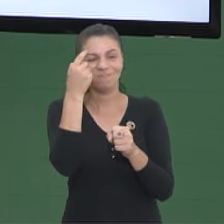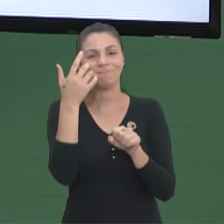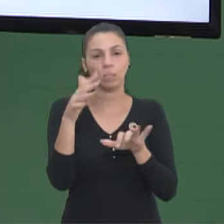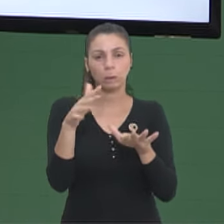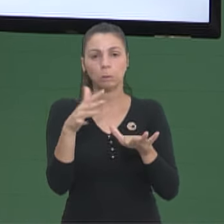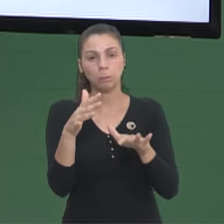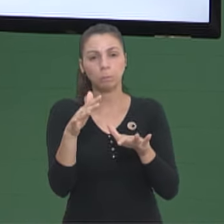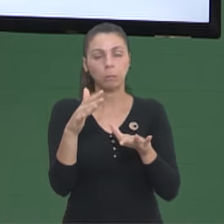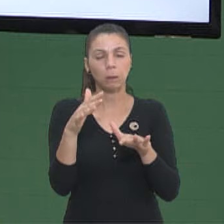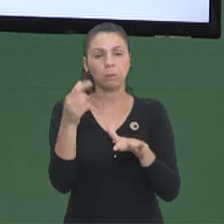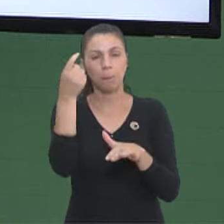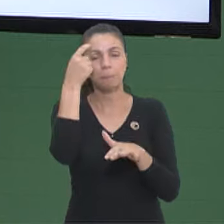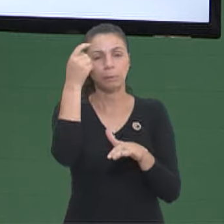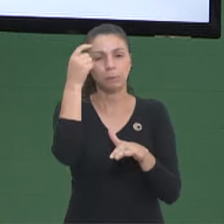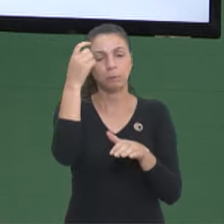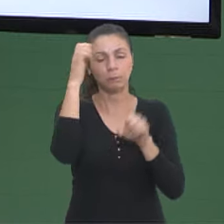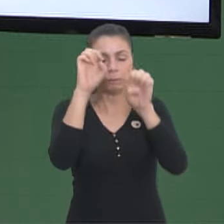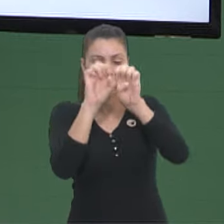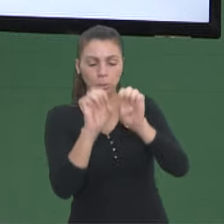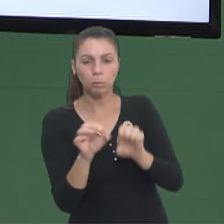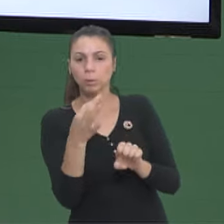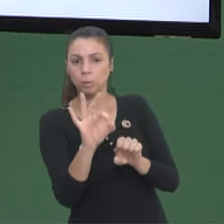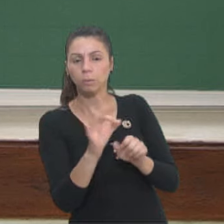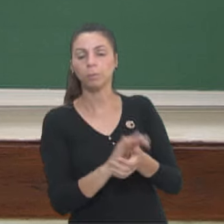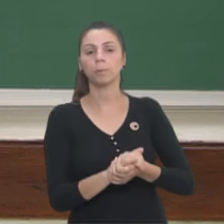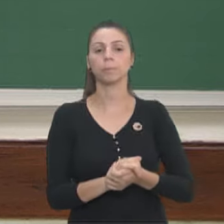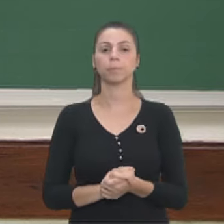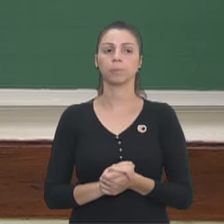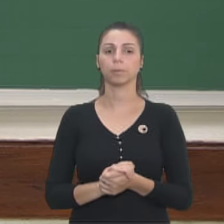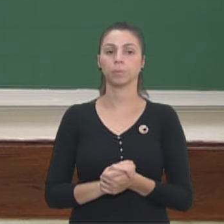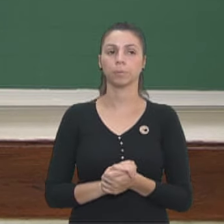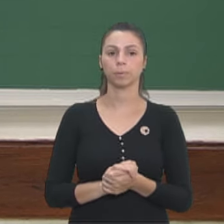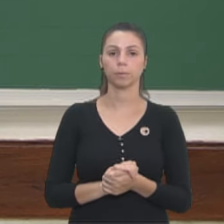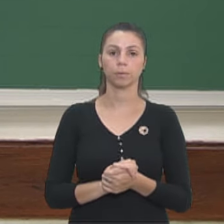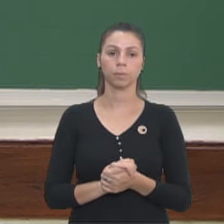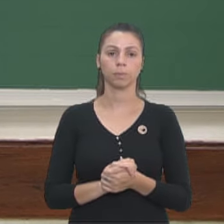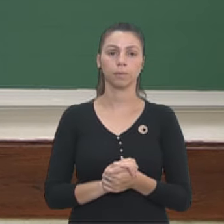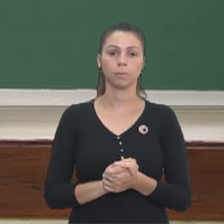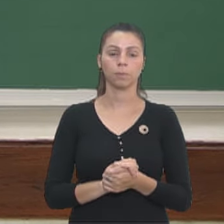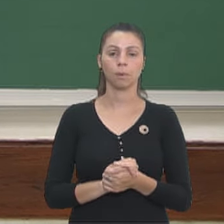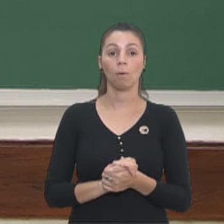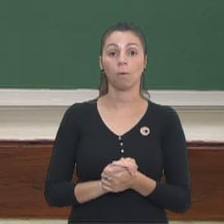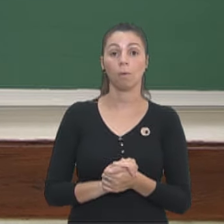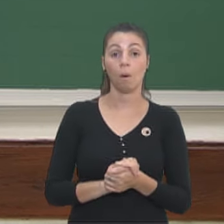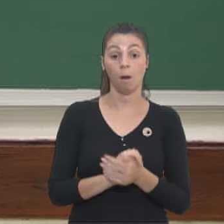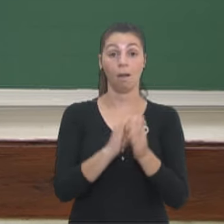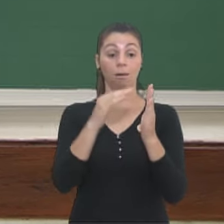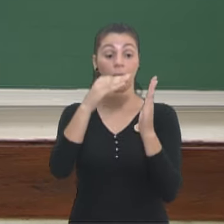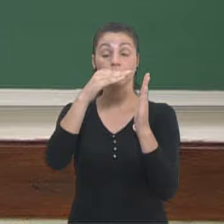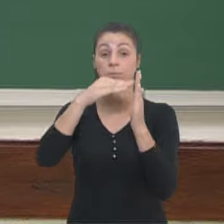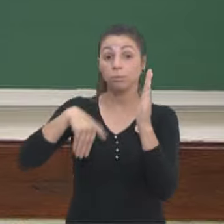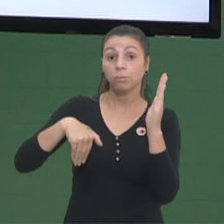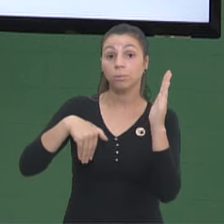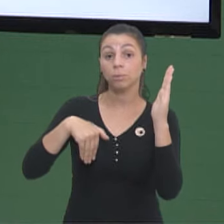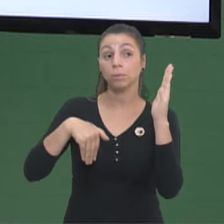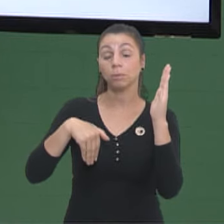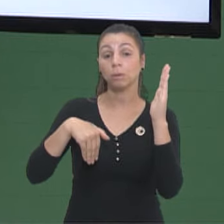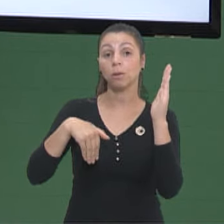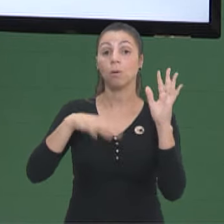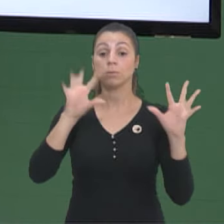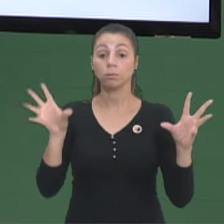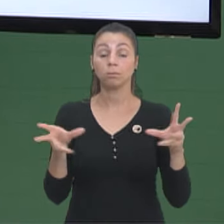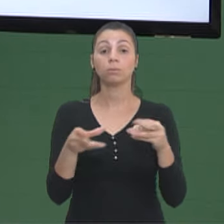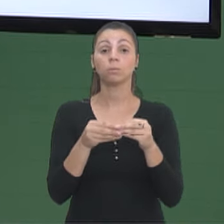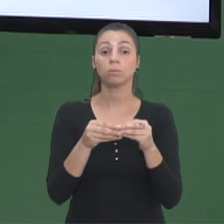gente estrutura o nosso pensamento de uma forma correta. Aqui eu fiz uma subtração. Então,